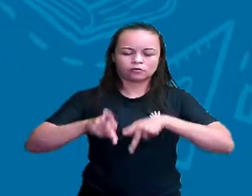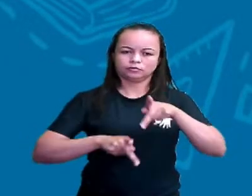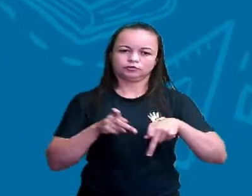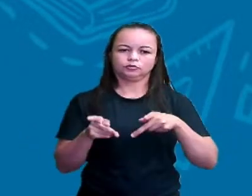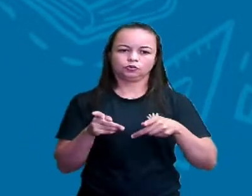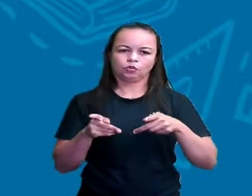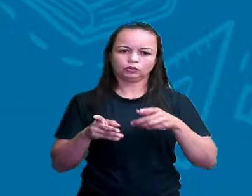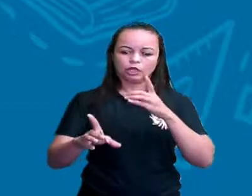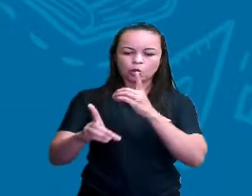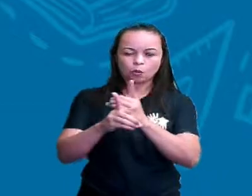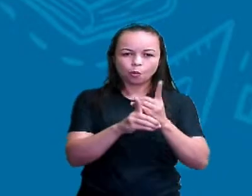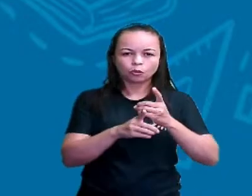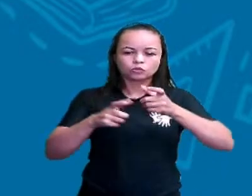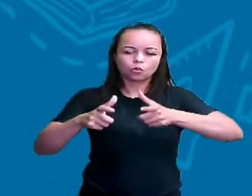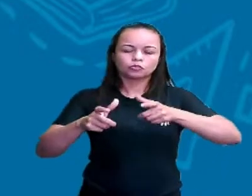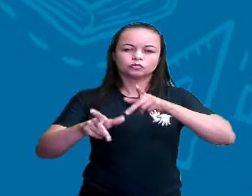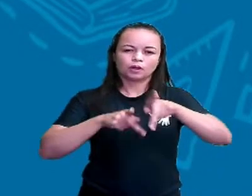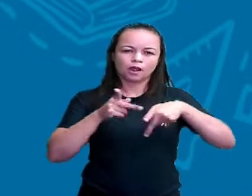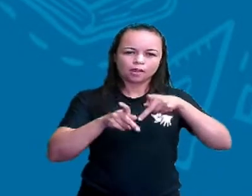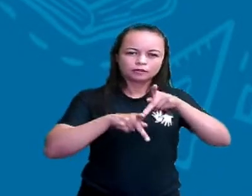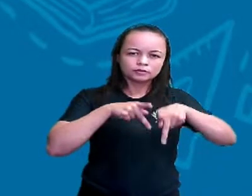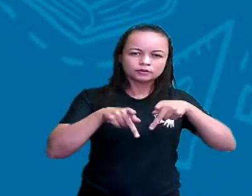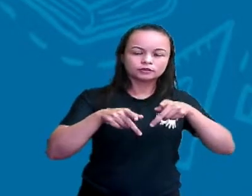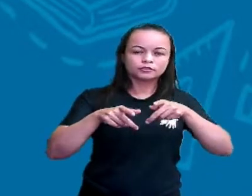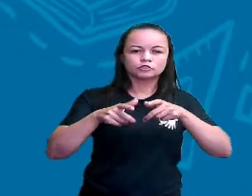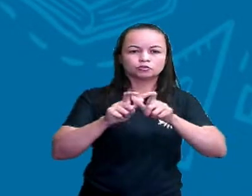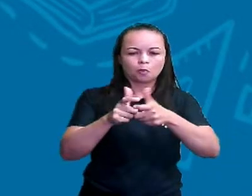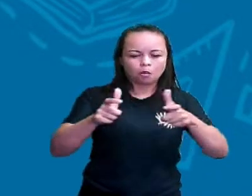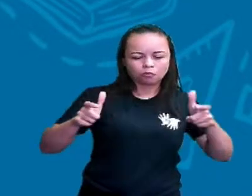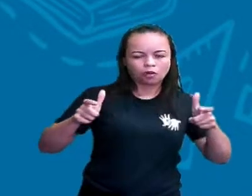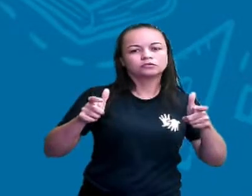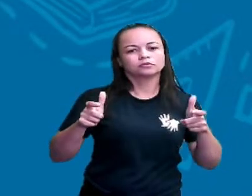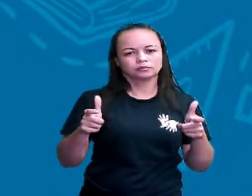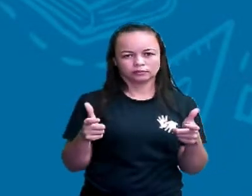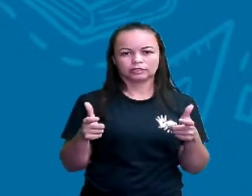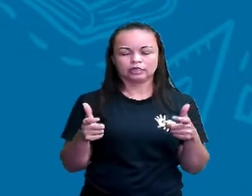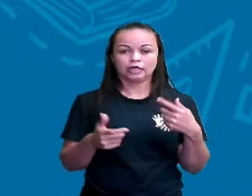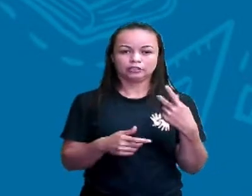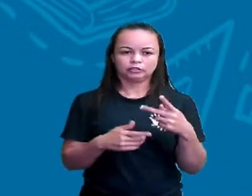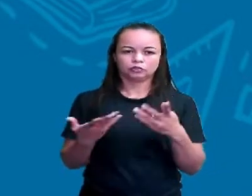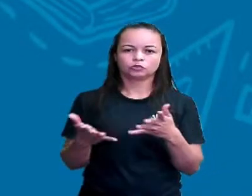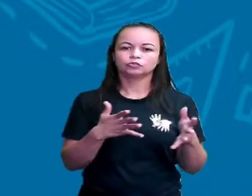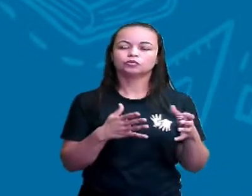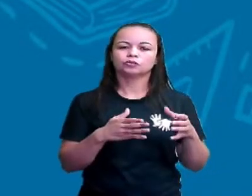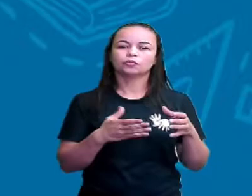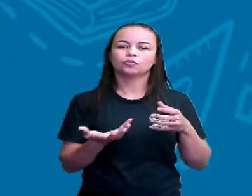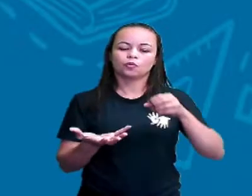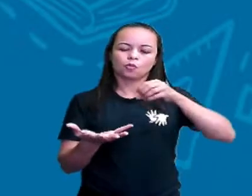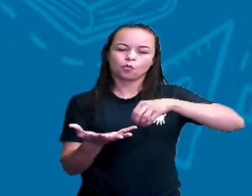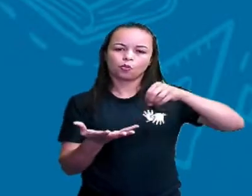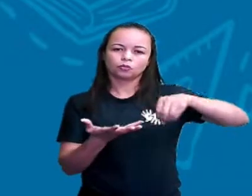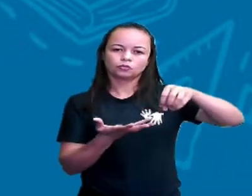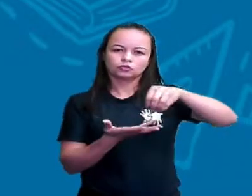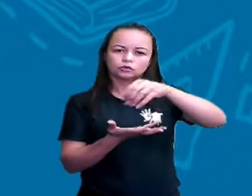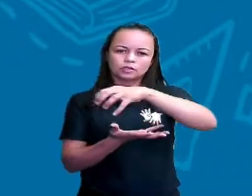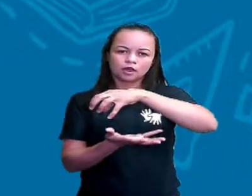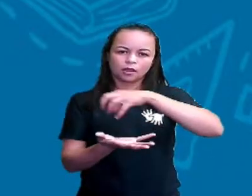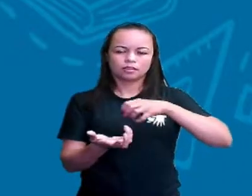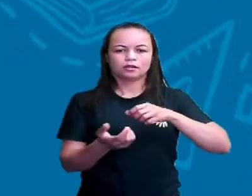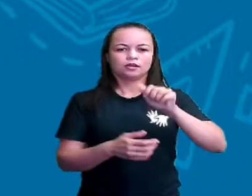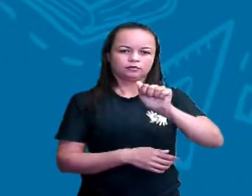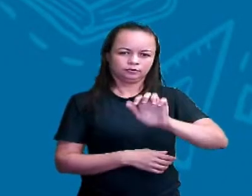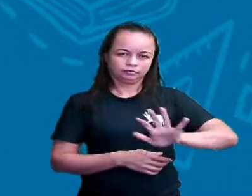países mais populosos. A maior parte dos países mais populosos estão no continente asiático, tá